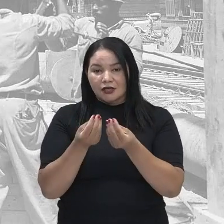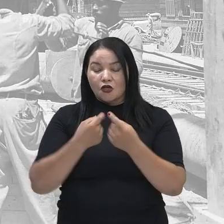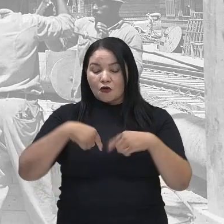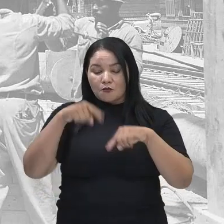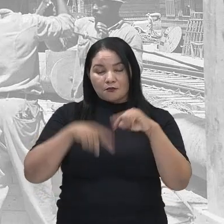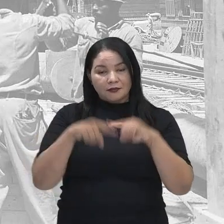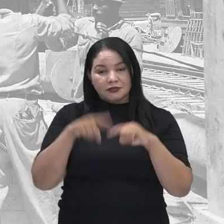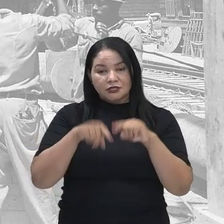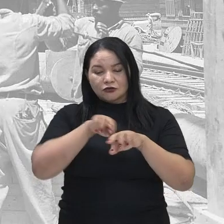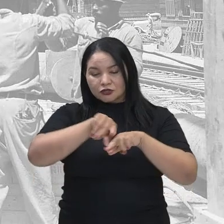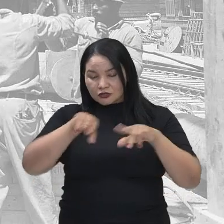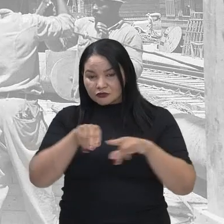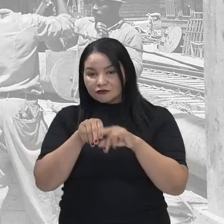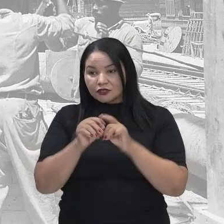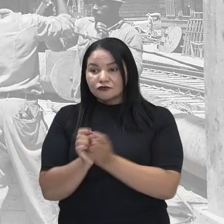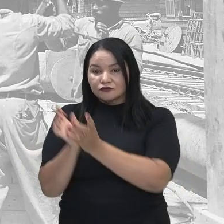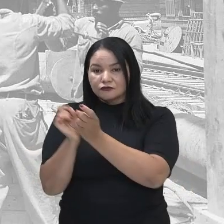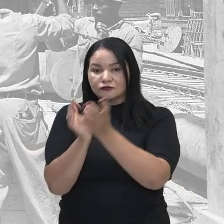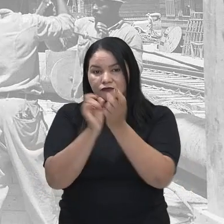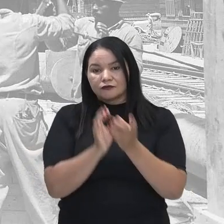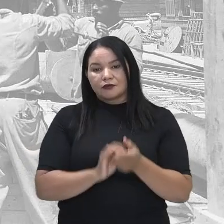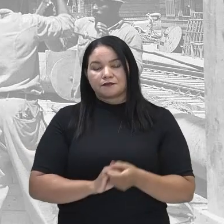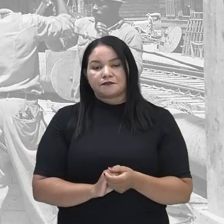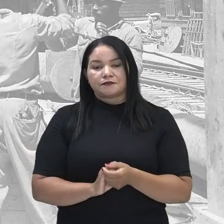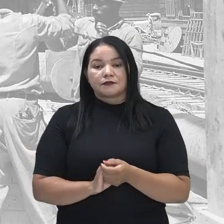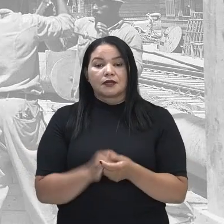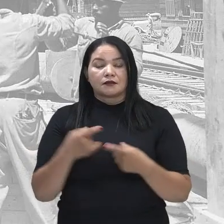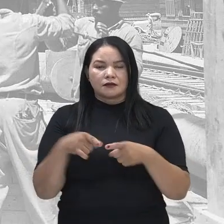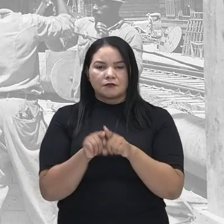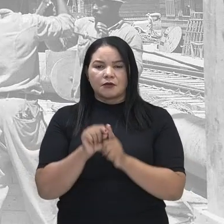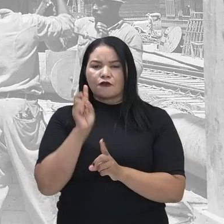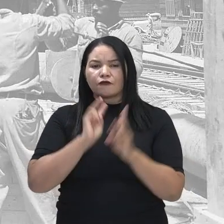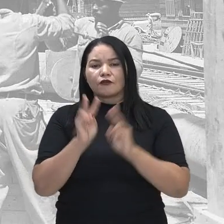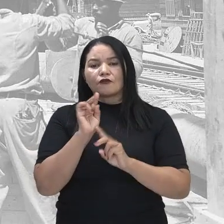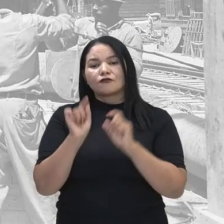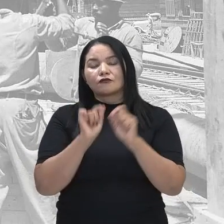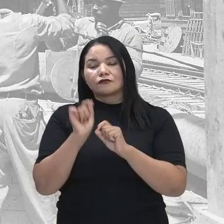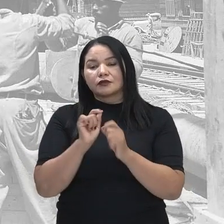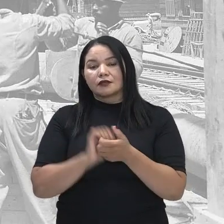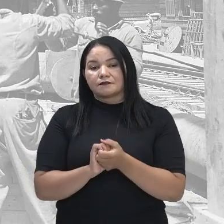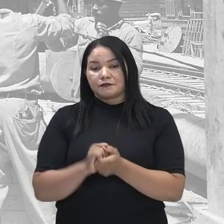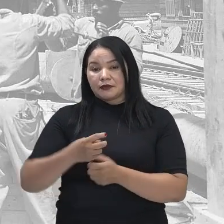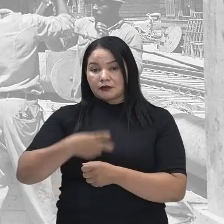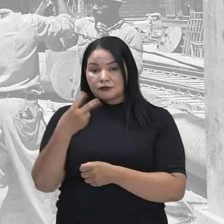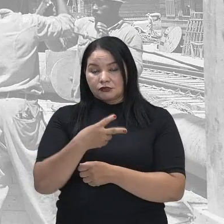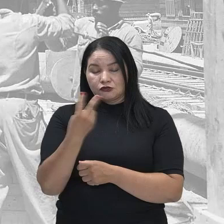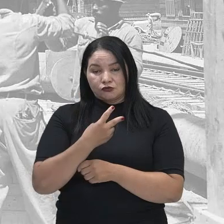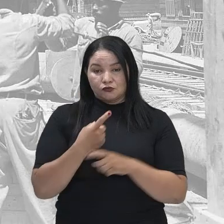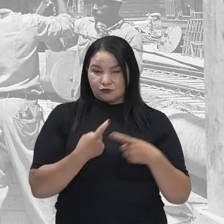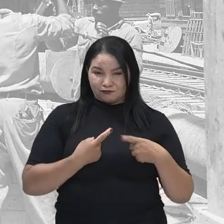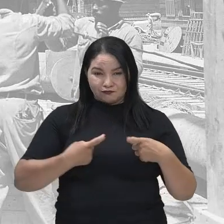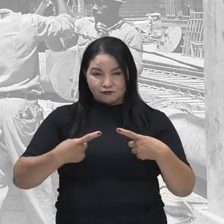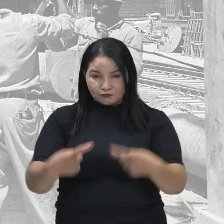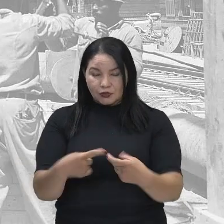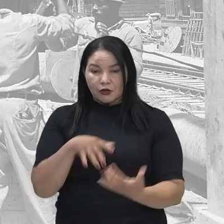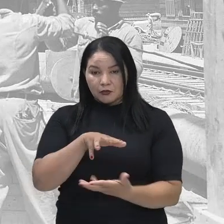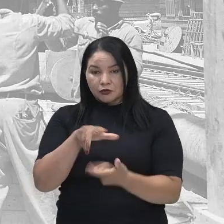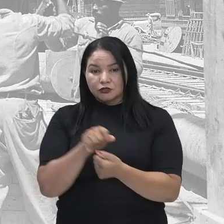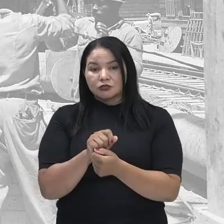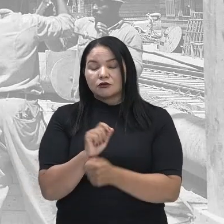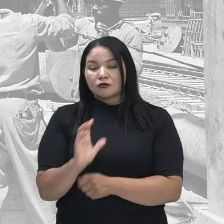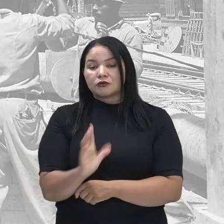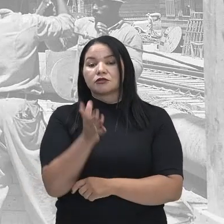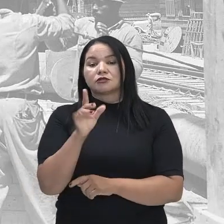das mercadorias. E também vamos observar a questão da Segunda Guerra Mundial, que também vai